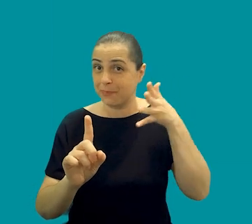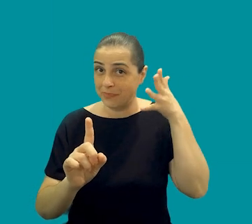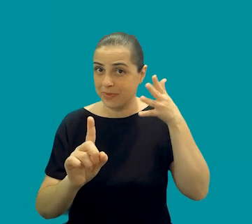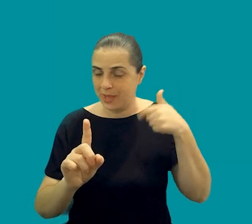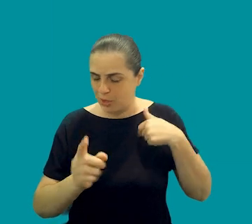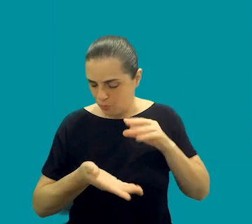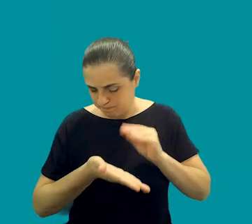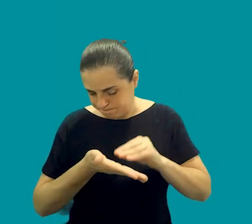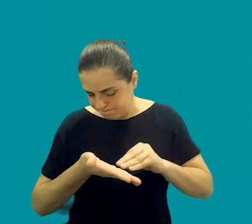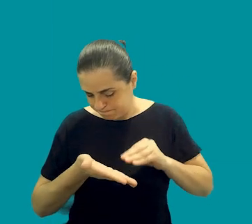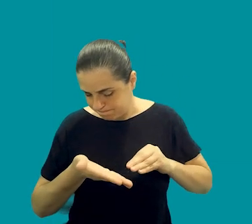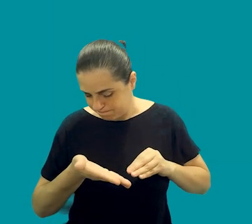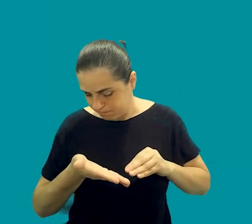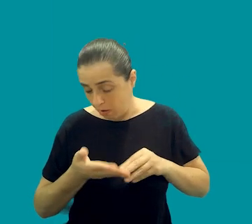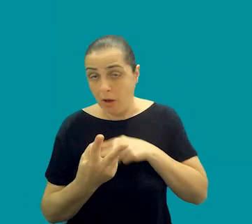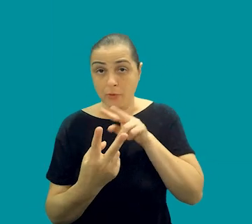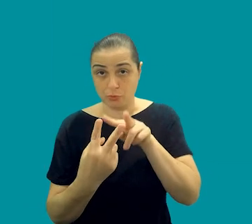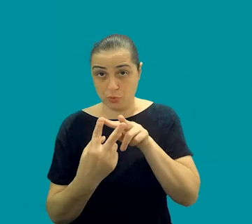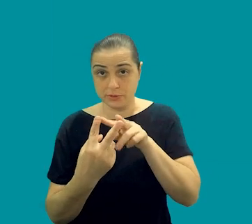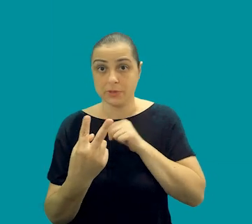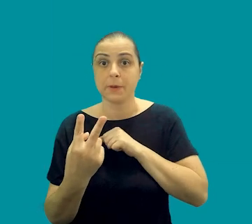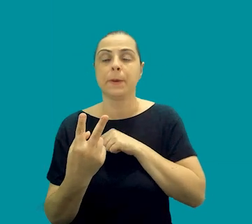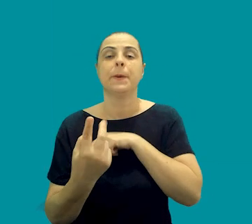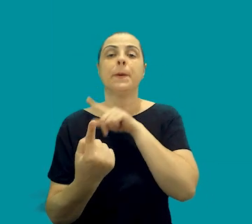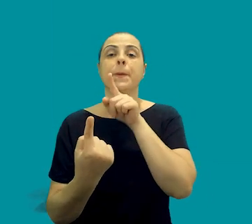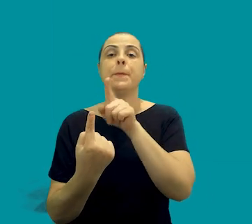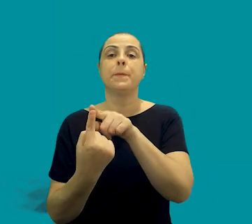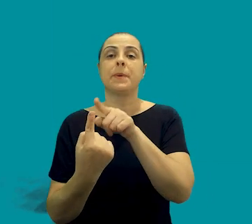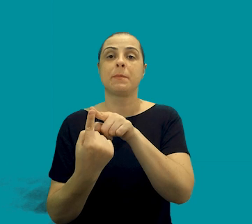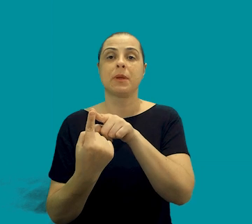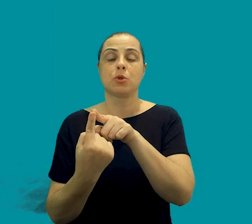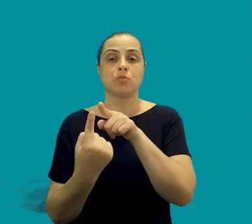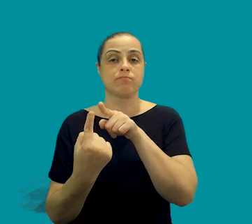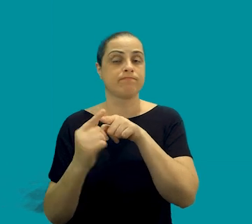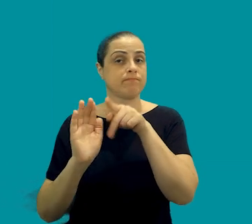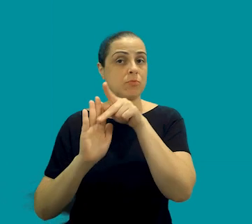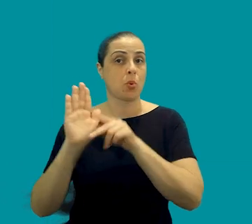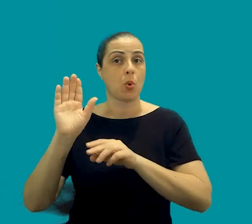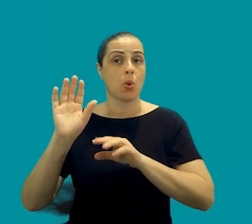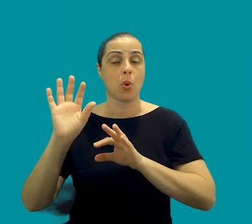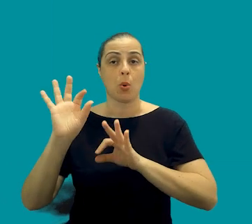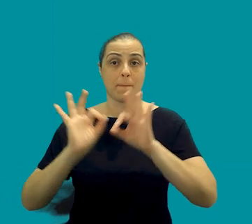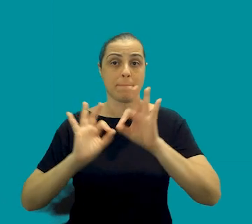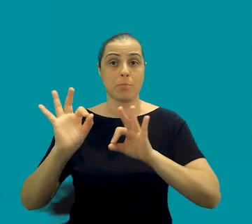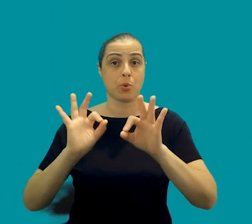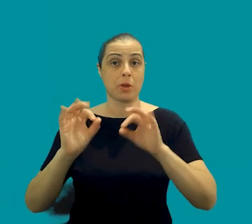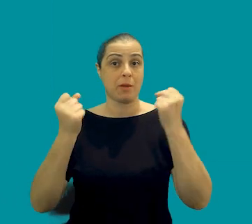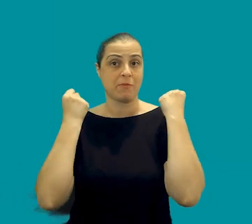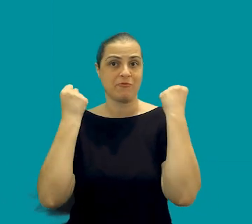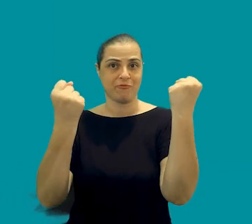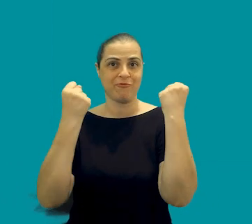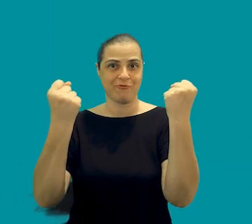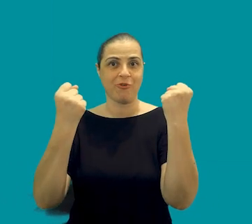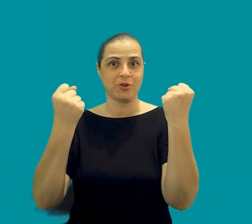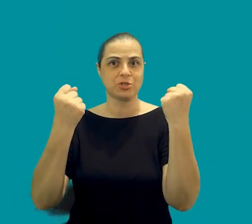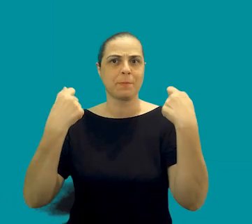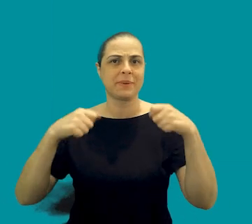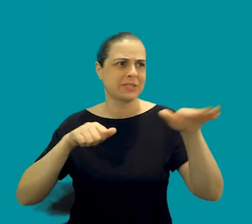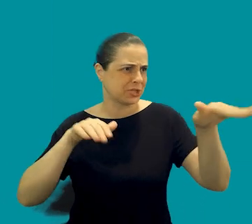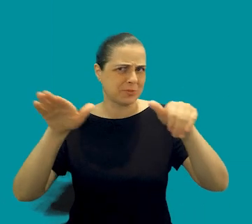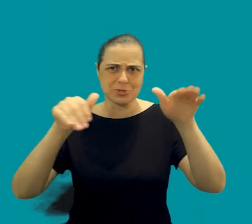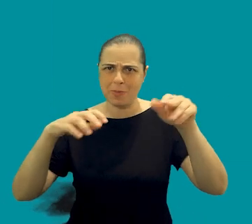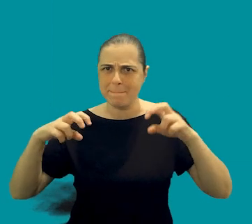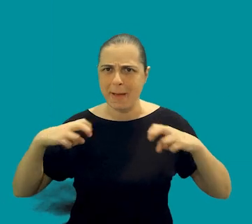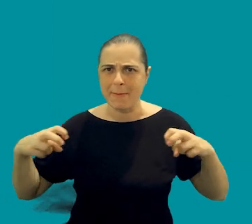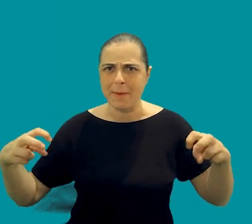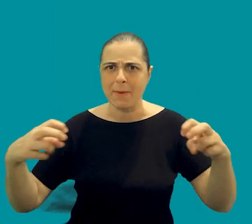os ganchos aqui. Eu acho que o primeiro é quando a gente fala que para construir um programa robusto como esse, a gente coloca todo mundo à